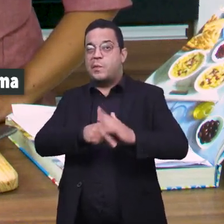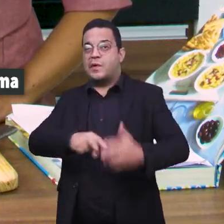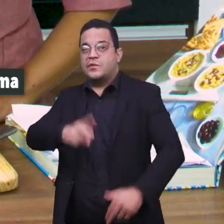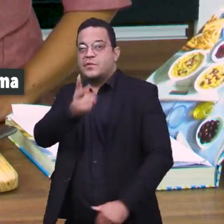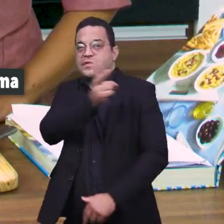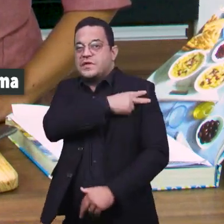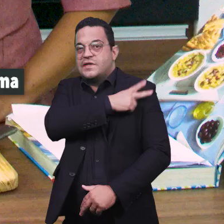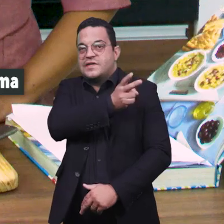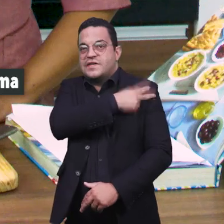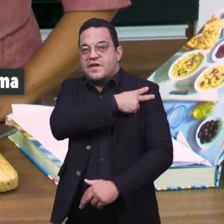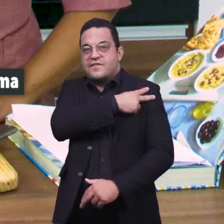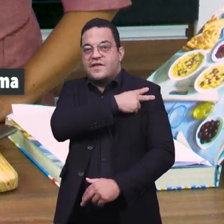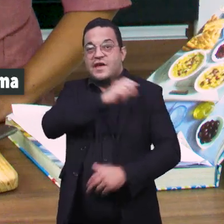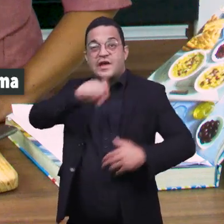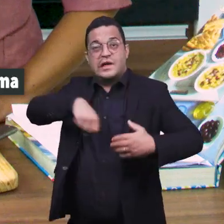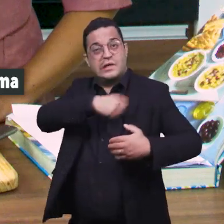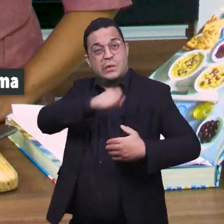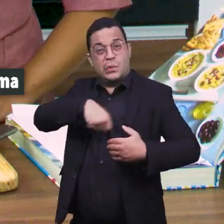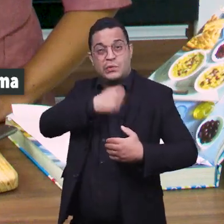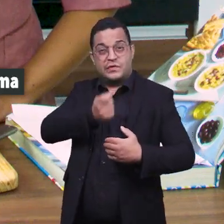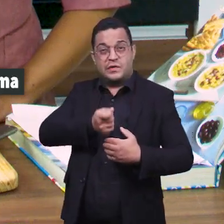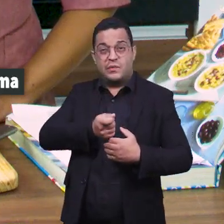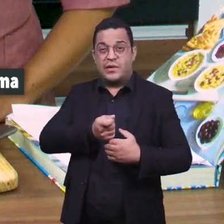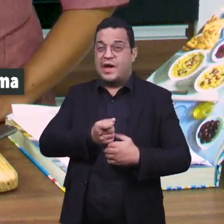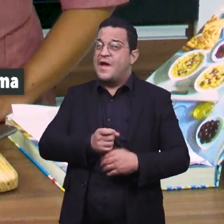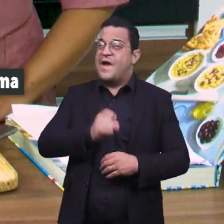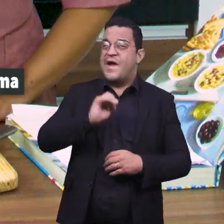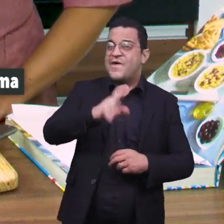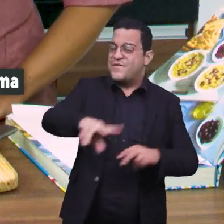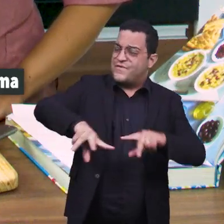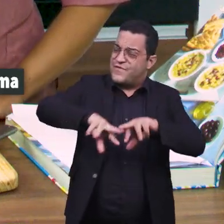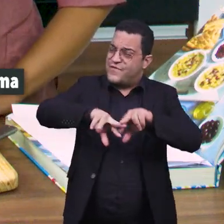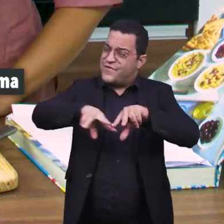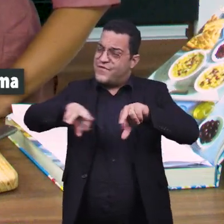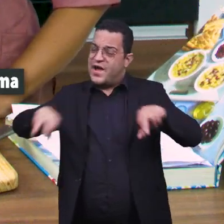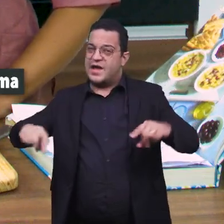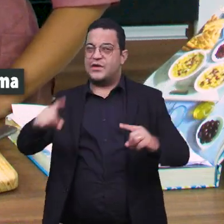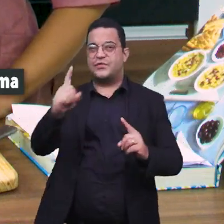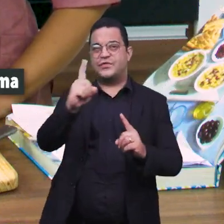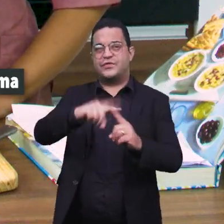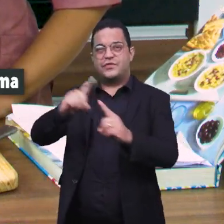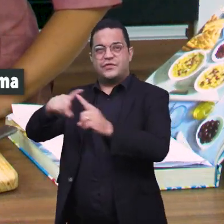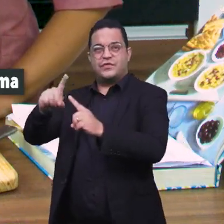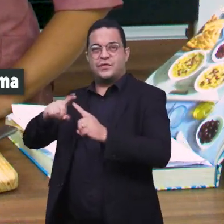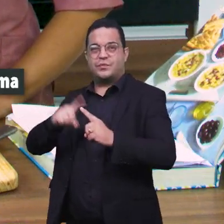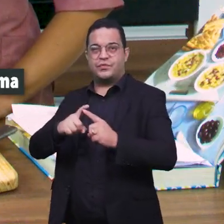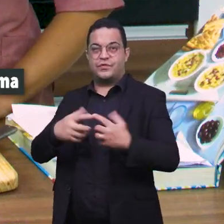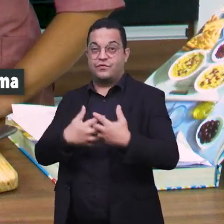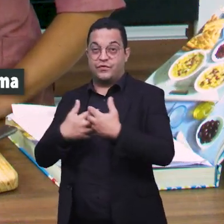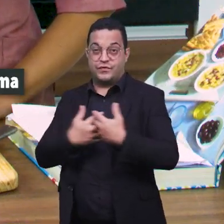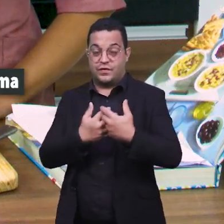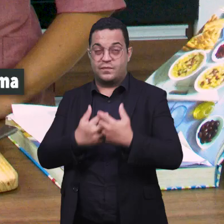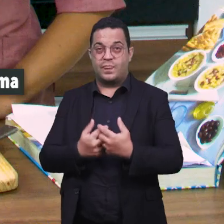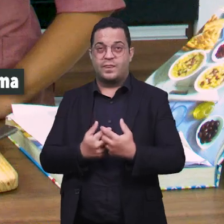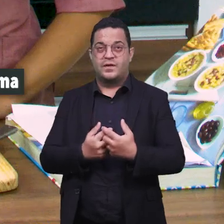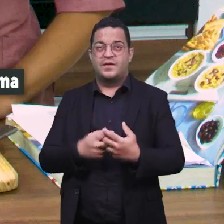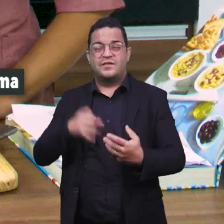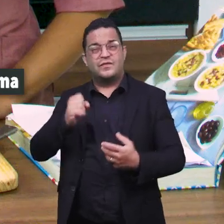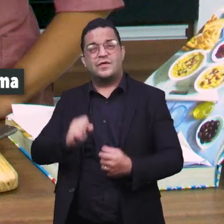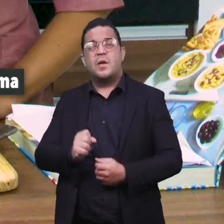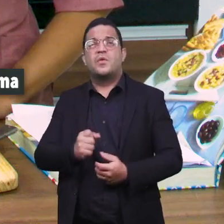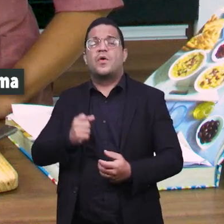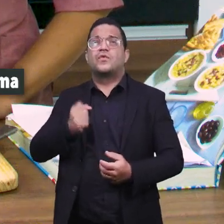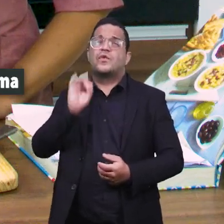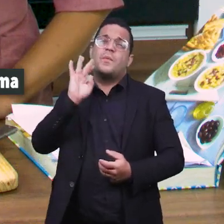porque ela é uma faca que ela serve para todos os cortes. Então, por isso que eu falei, se vai comprar, vai investir em apenas